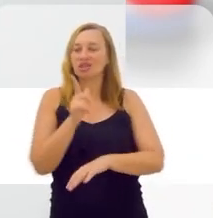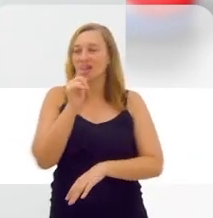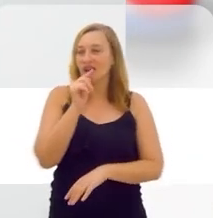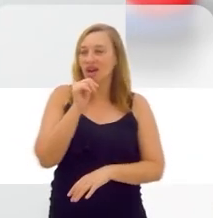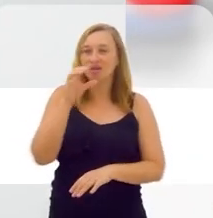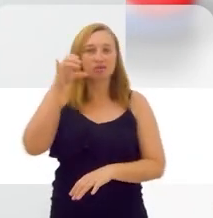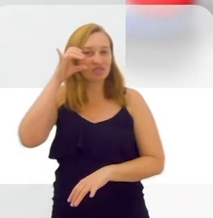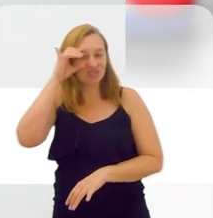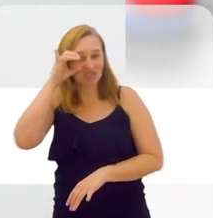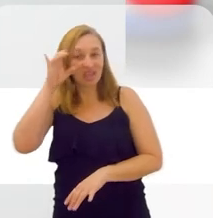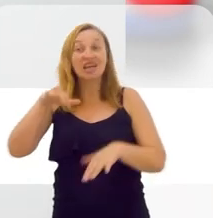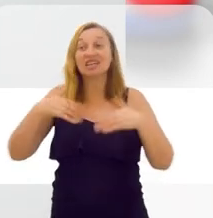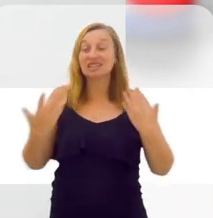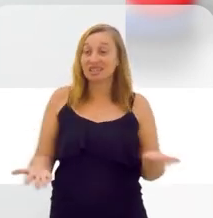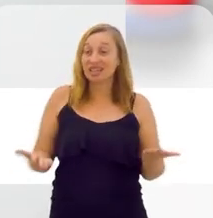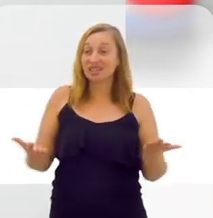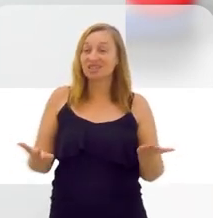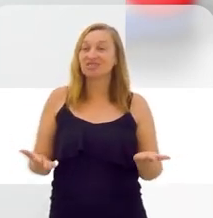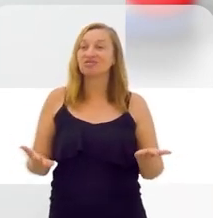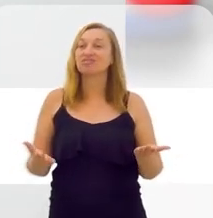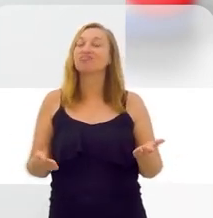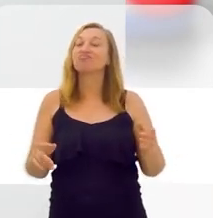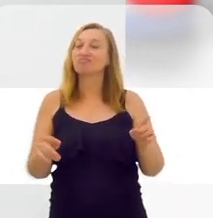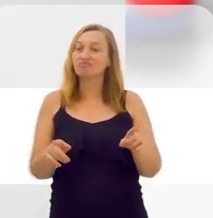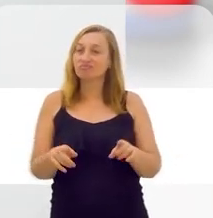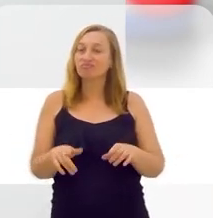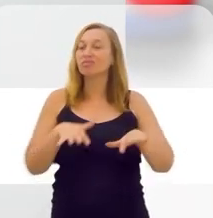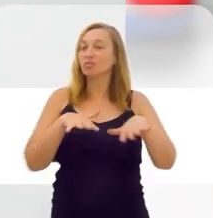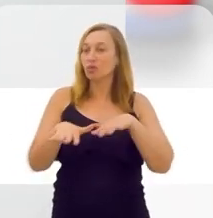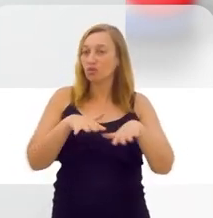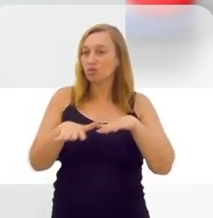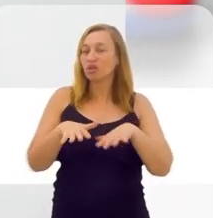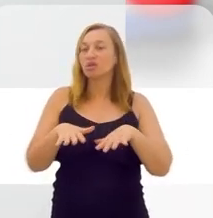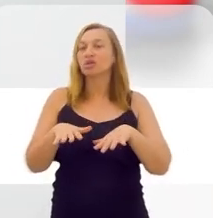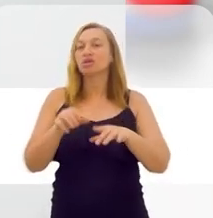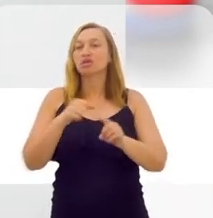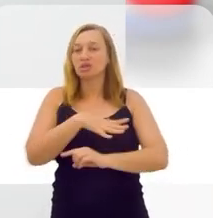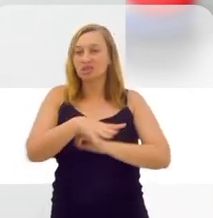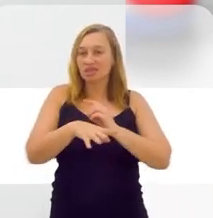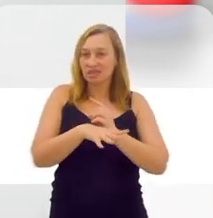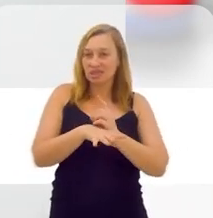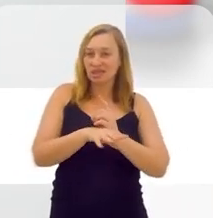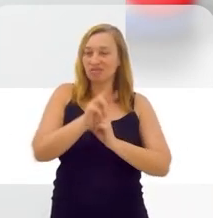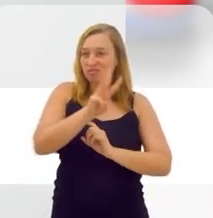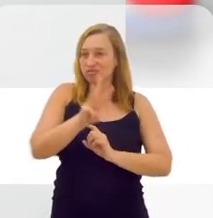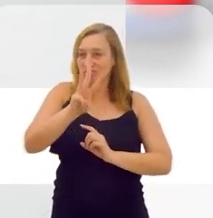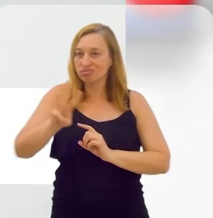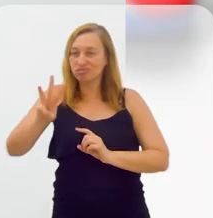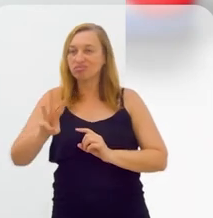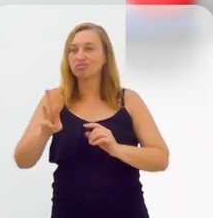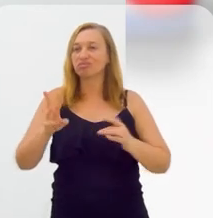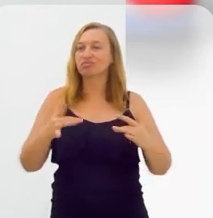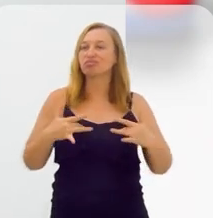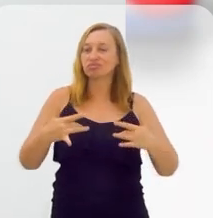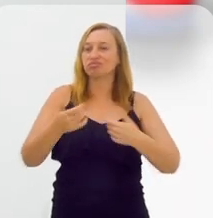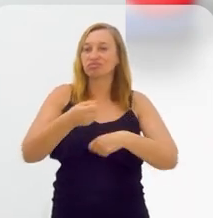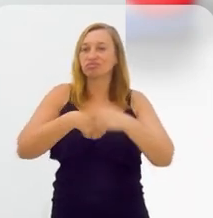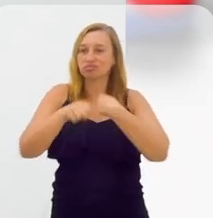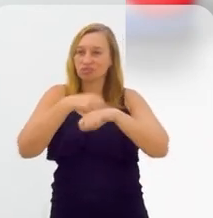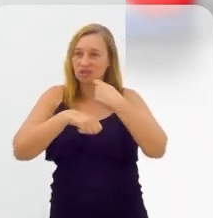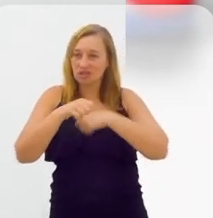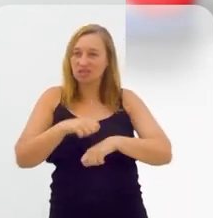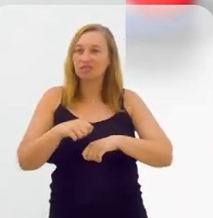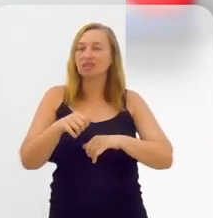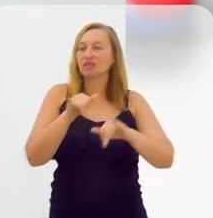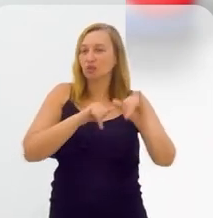Águas no Instagram, então nas páginas também, no movimento social de economia solidária,